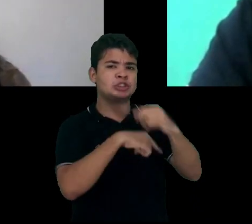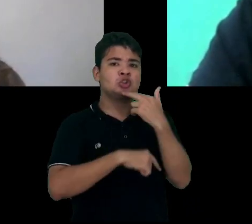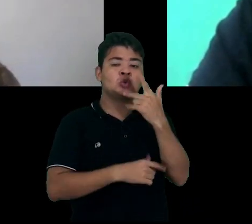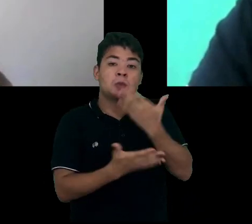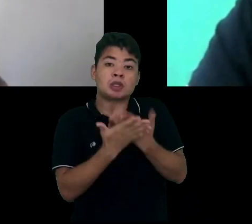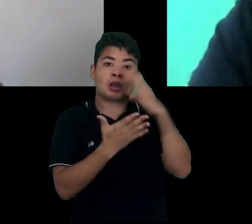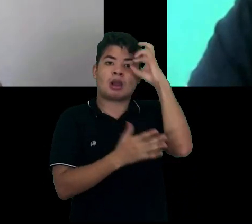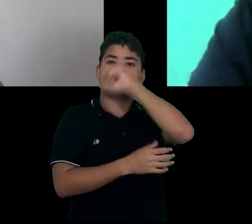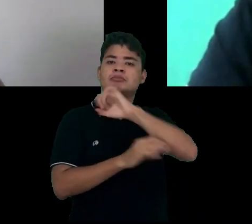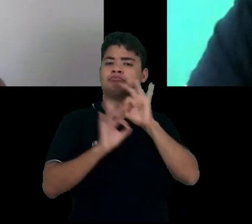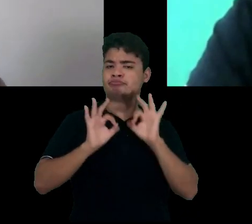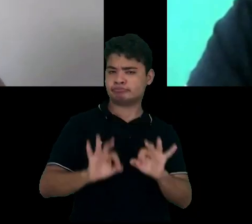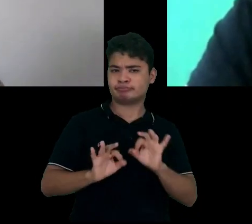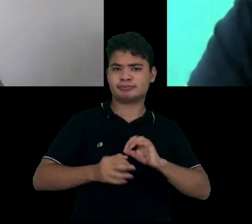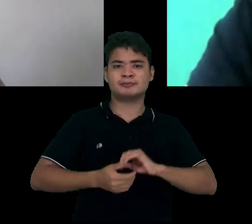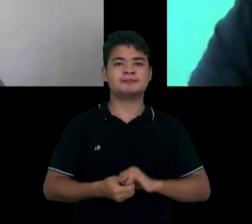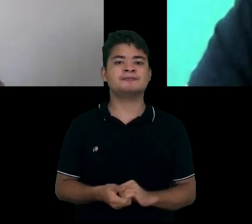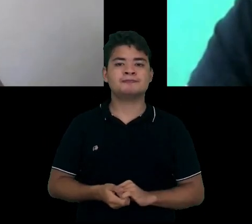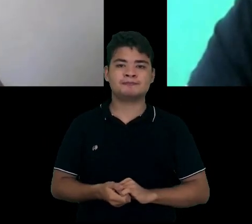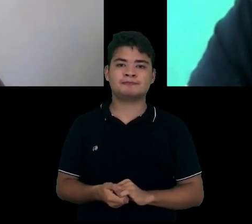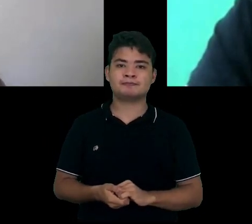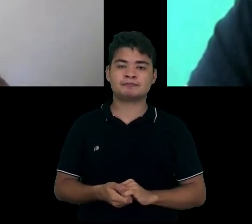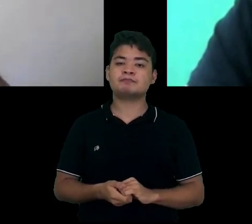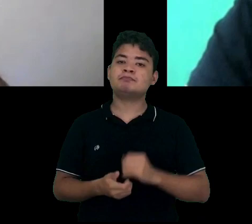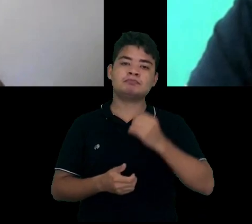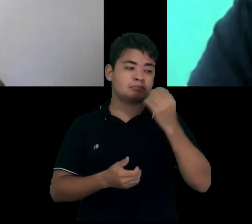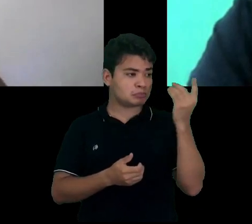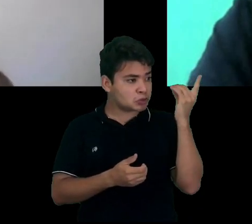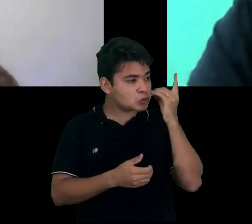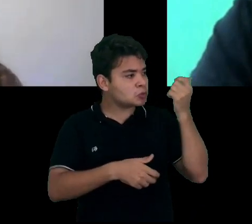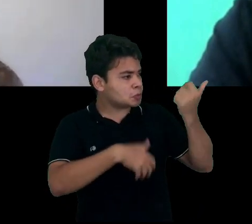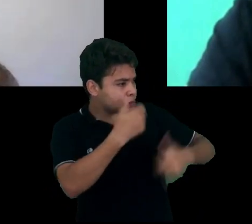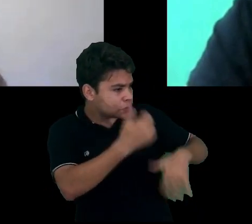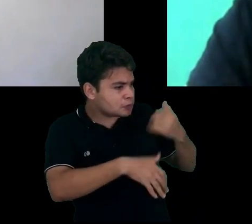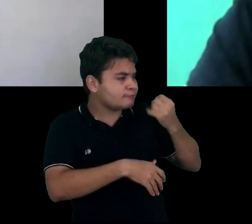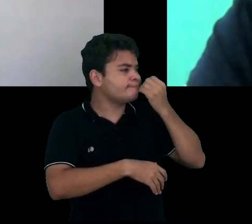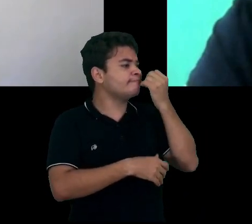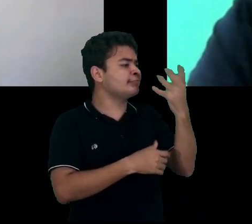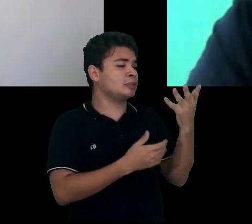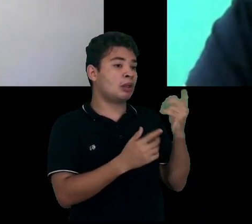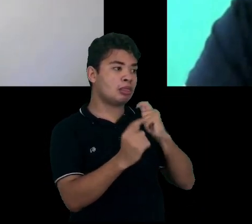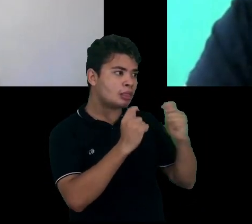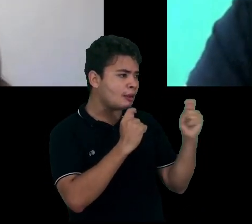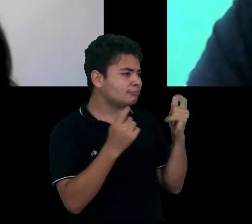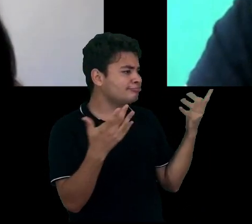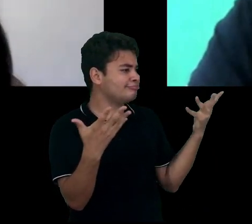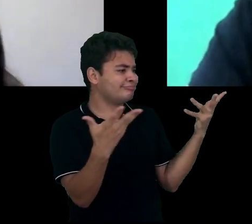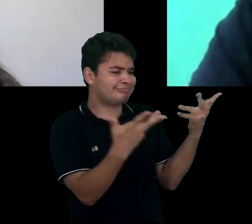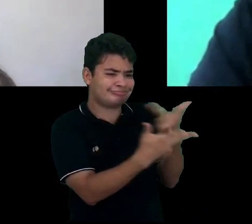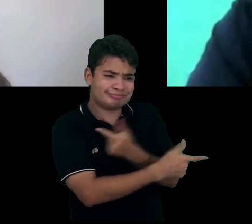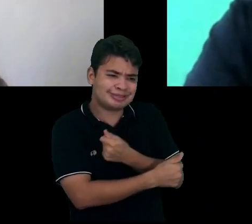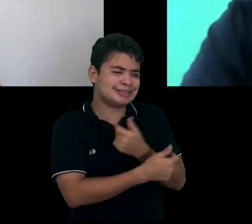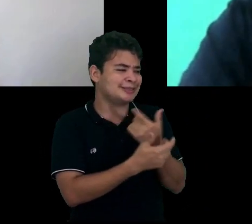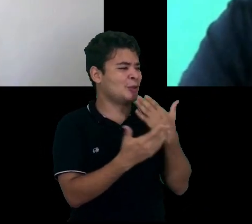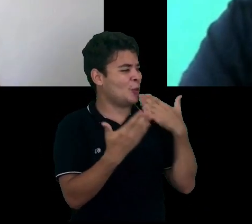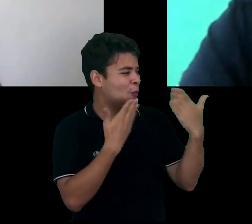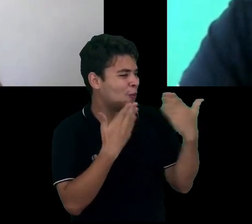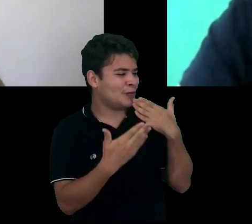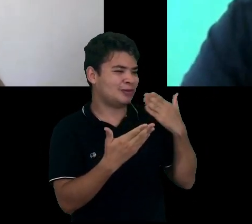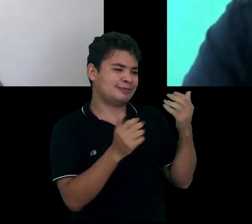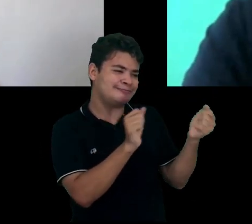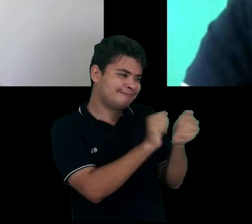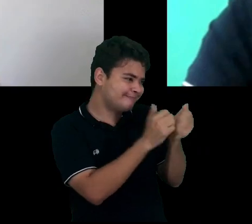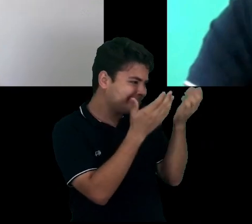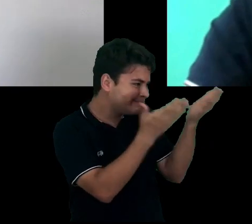vocês desejam aprender. Muito bem, Diogo. Olha, foi maravilhoso ter essa conversa aqui com você, viu? Eu